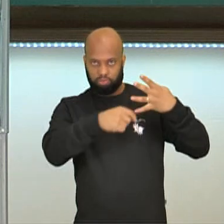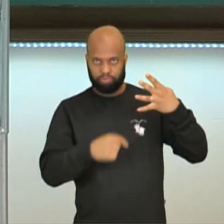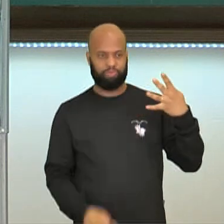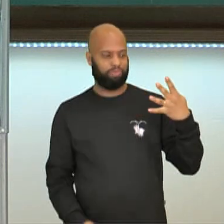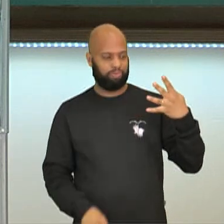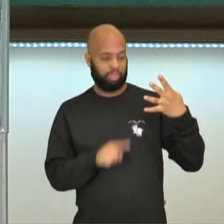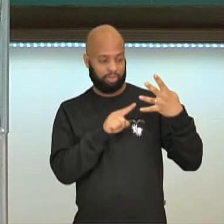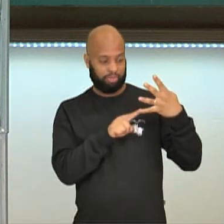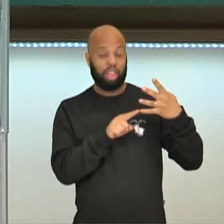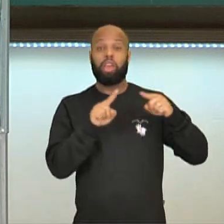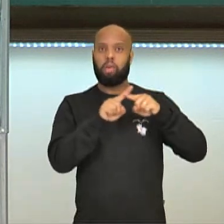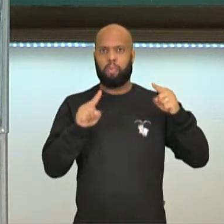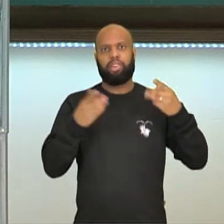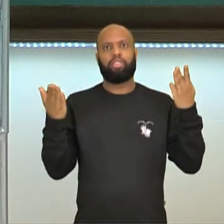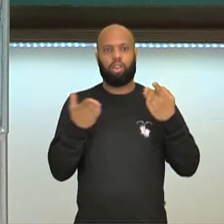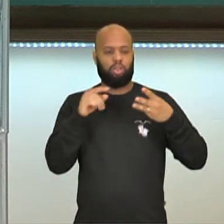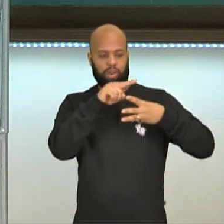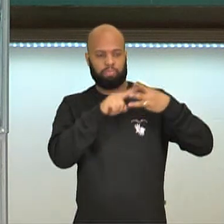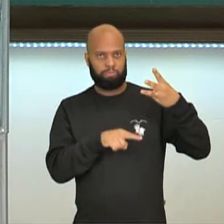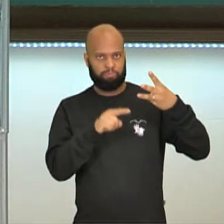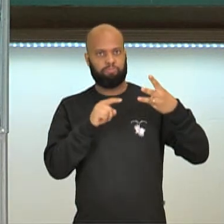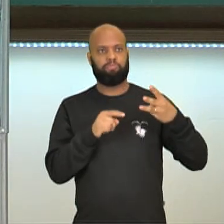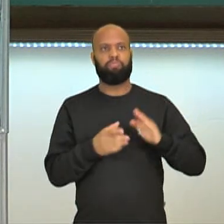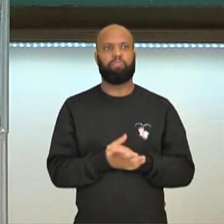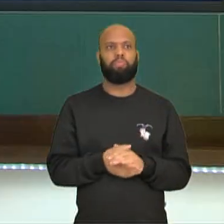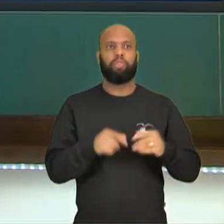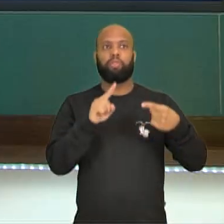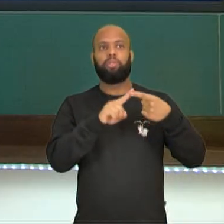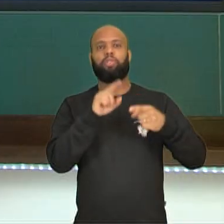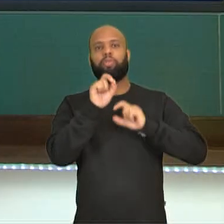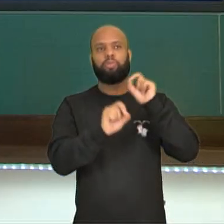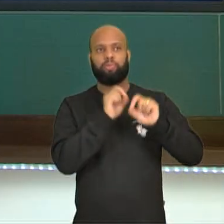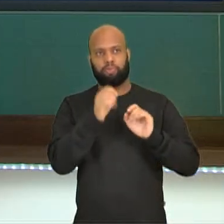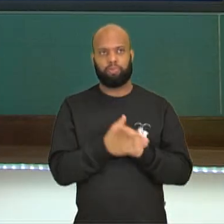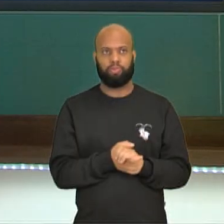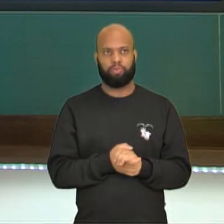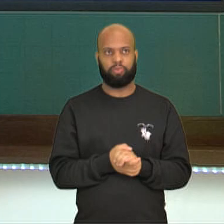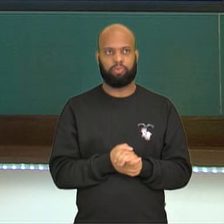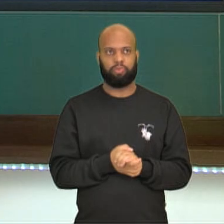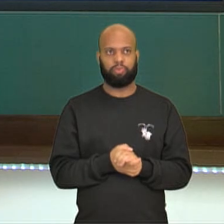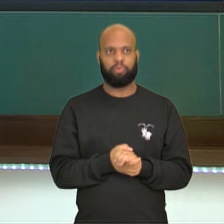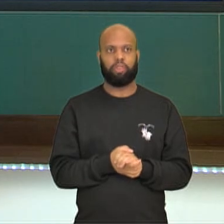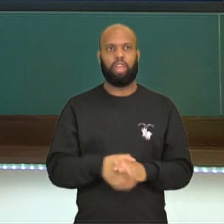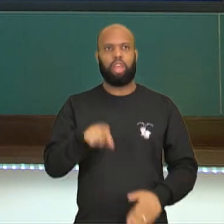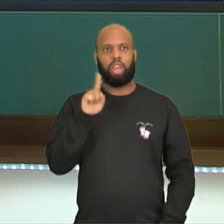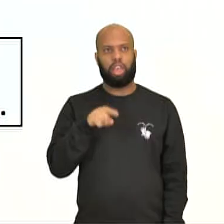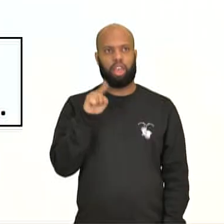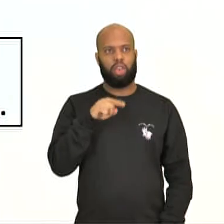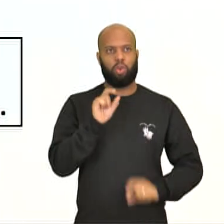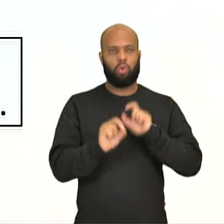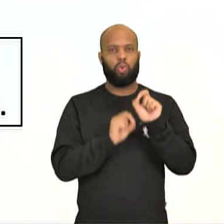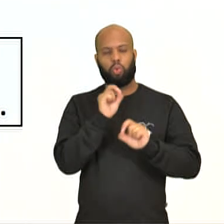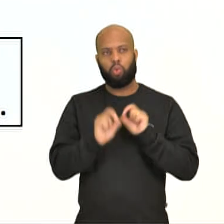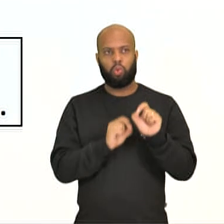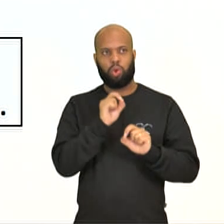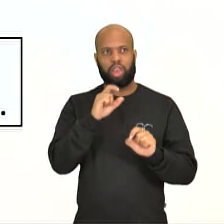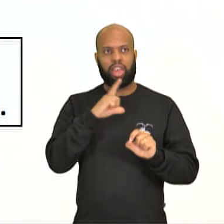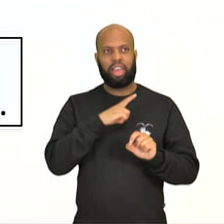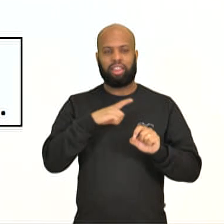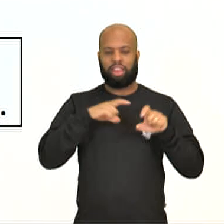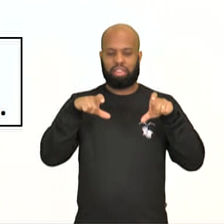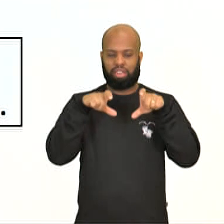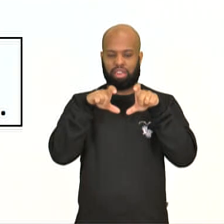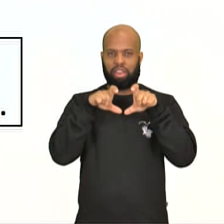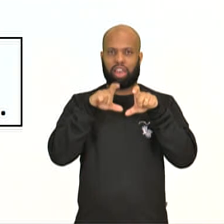grandes teorias. Vamos ver quais são elas. A primeira, chamada Estreito de Bering, ou passagem de